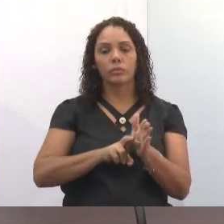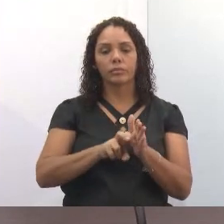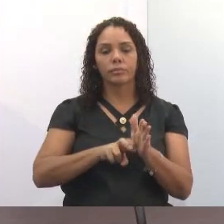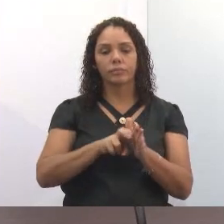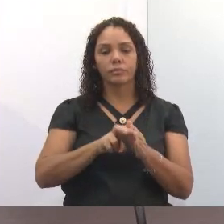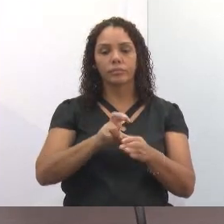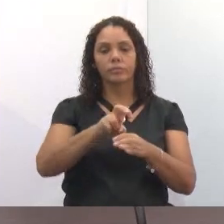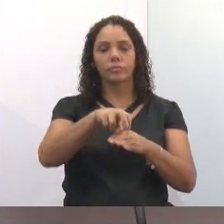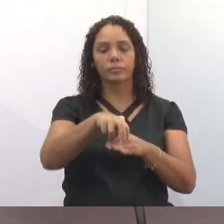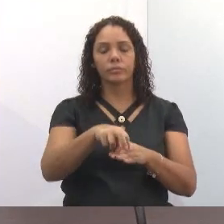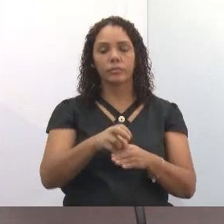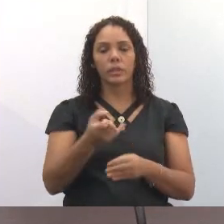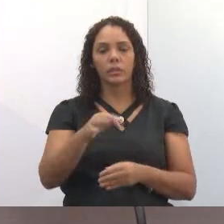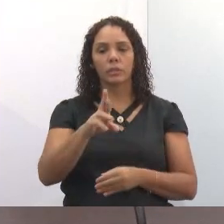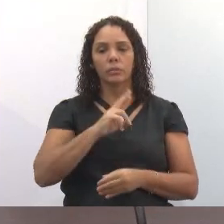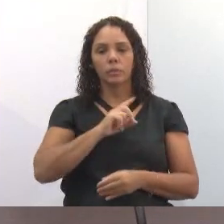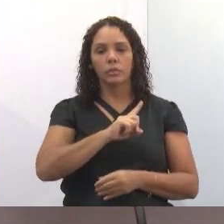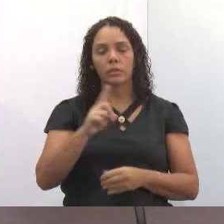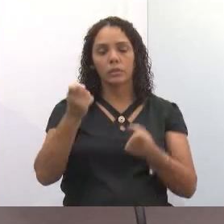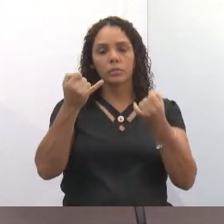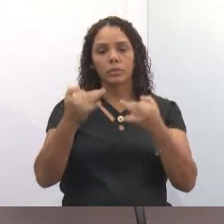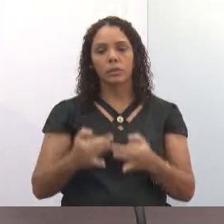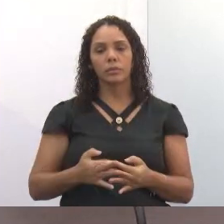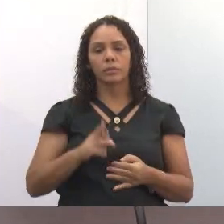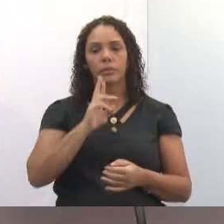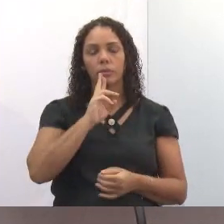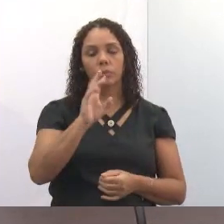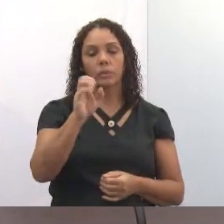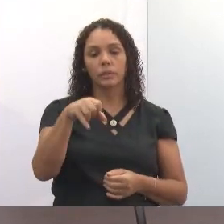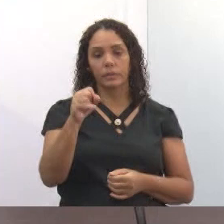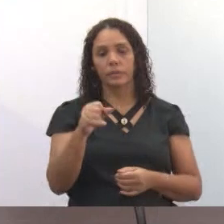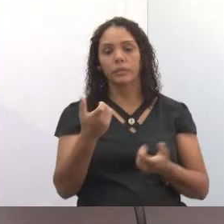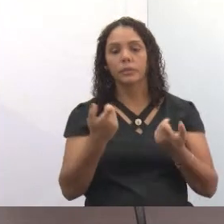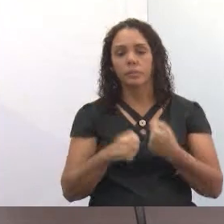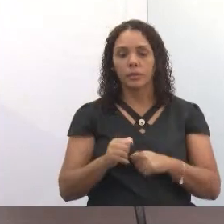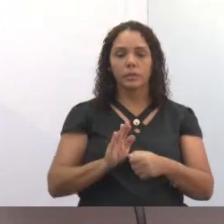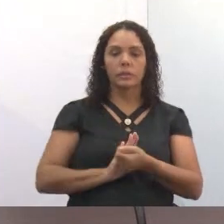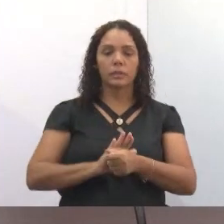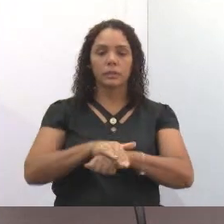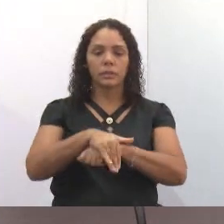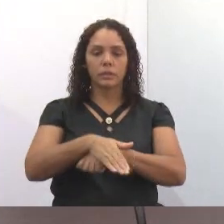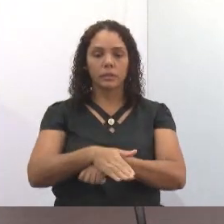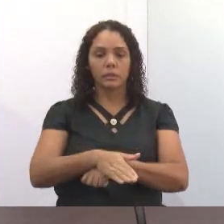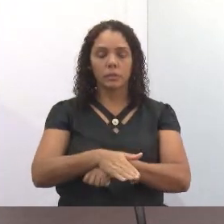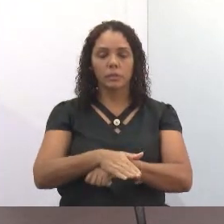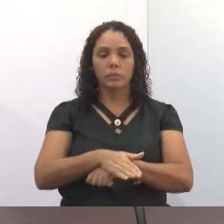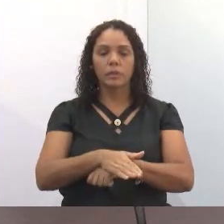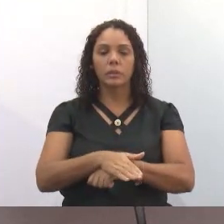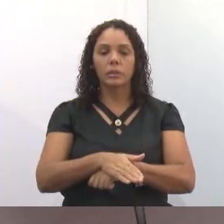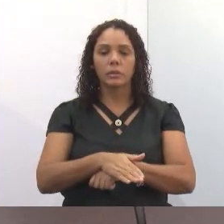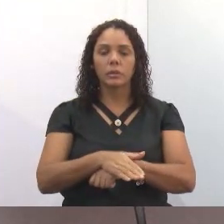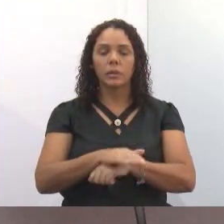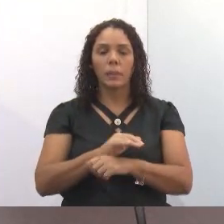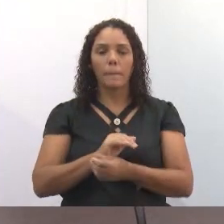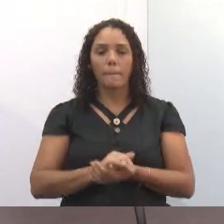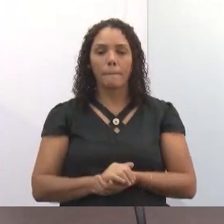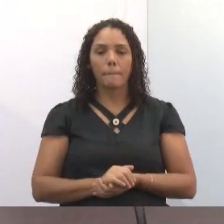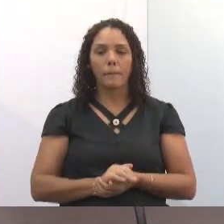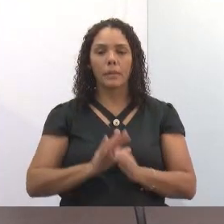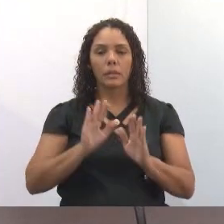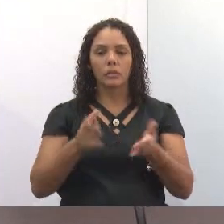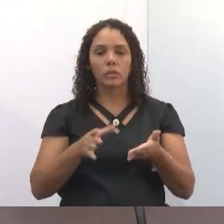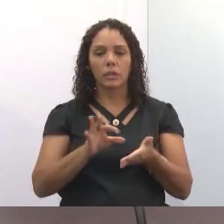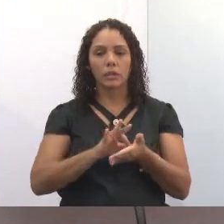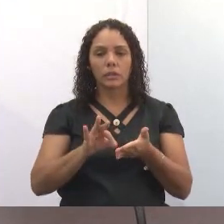ausência. Então, a resposta é sim. A necessidade do rebaixamento das guias do endereço citado está